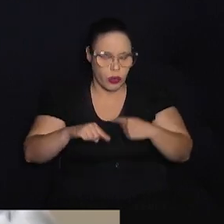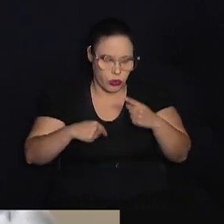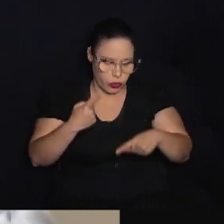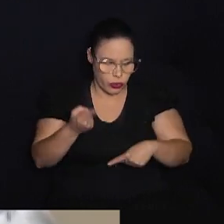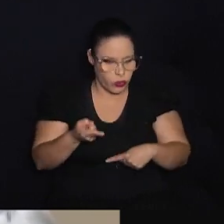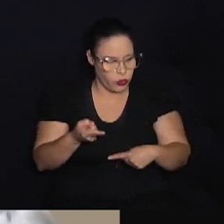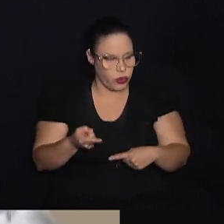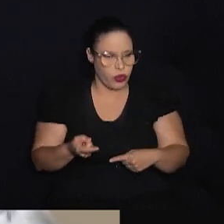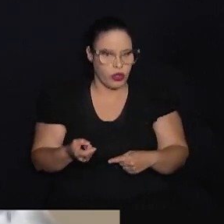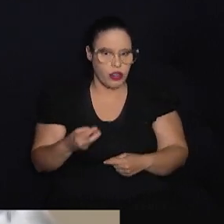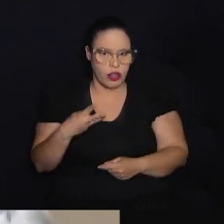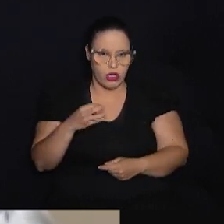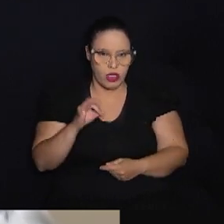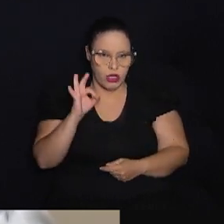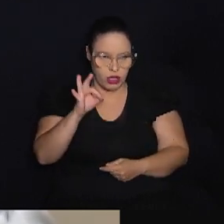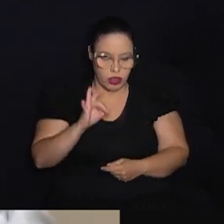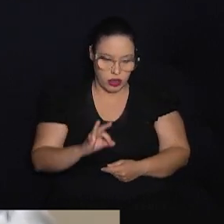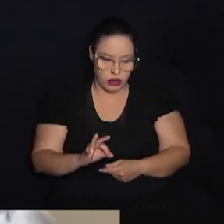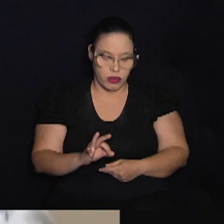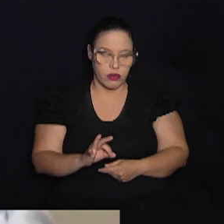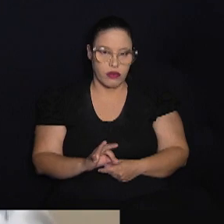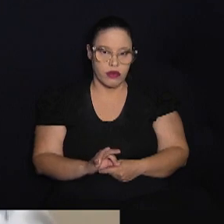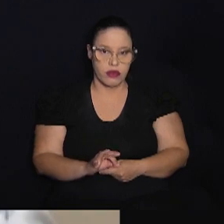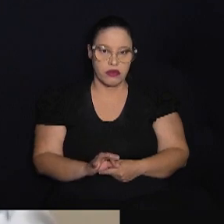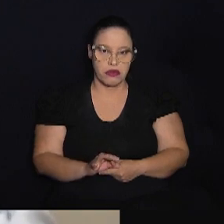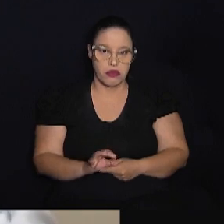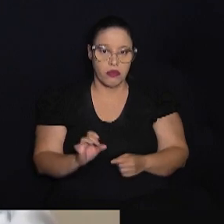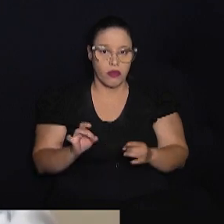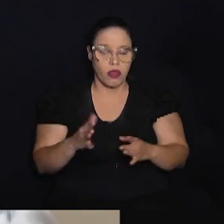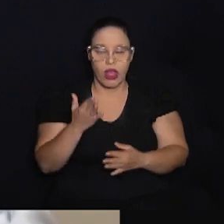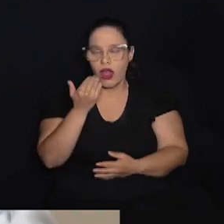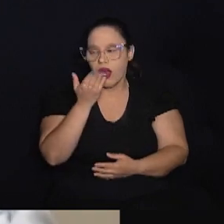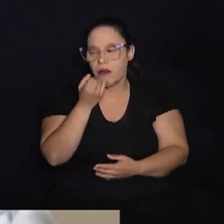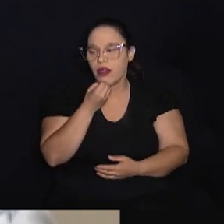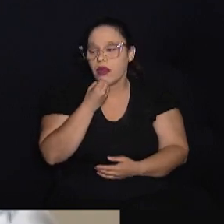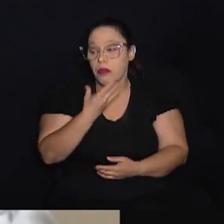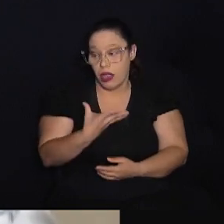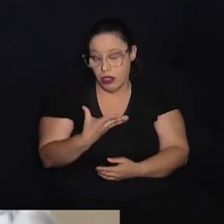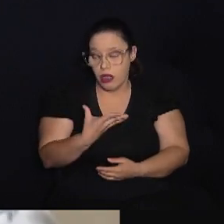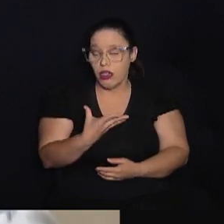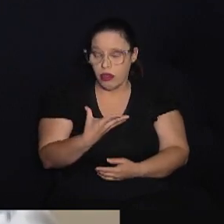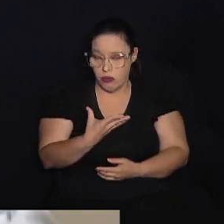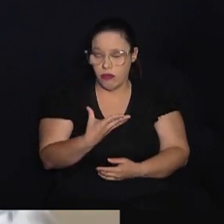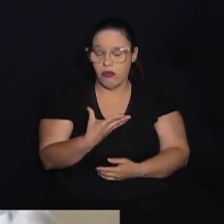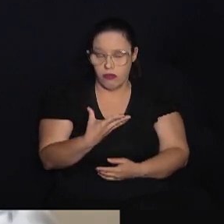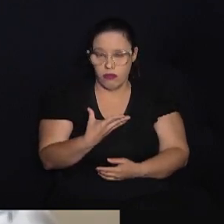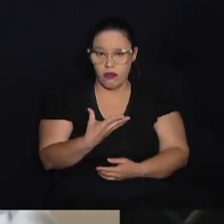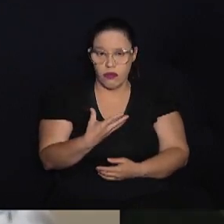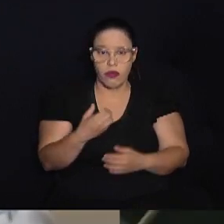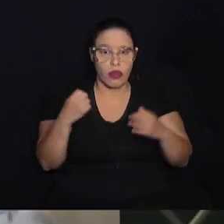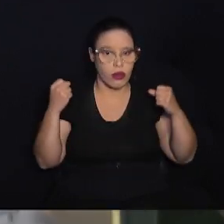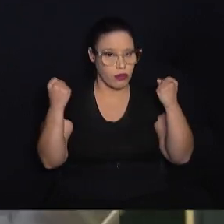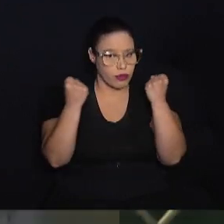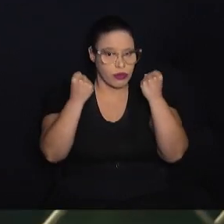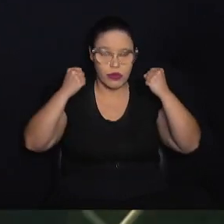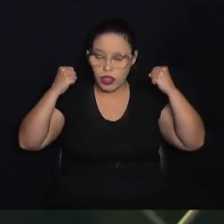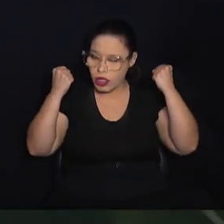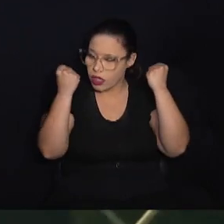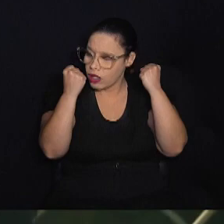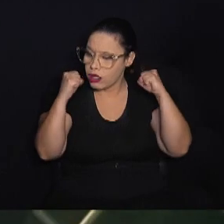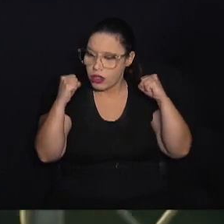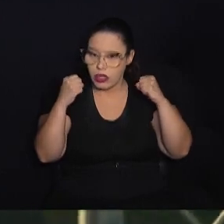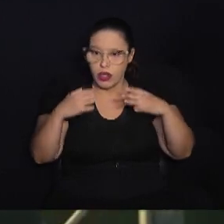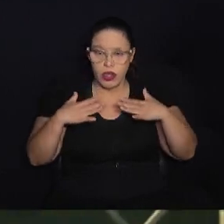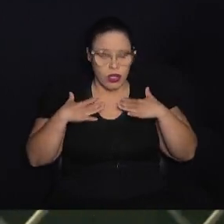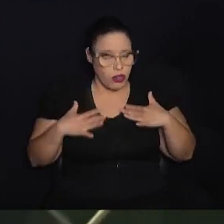bexiga, em 30% dos casos, simplesmente você se alimentar bem, fazer uma atividade física e ter um